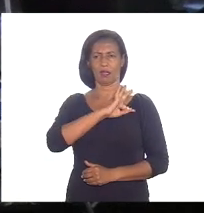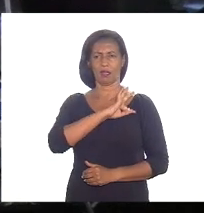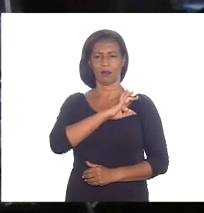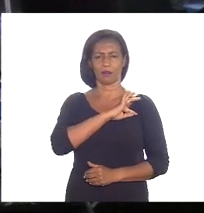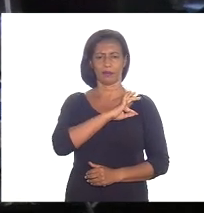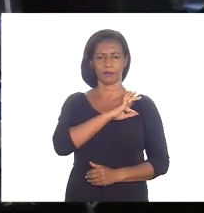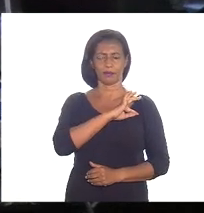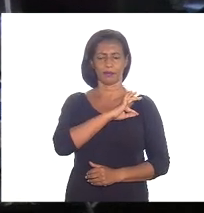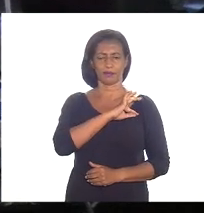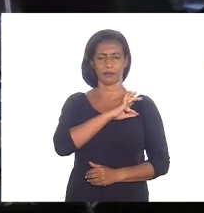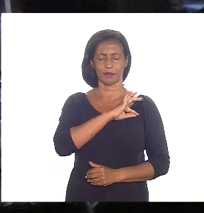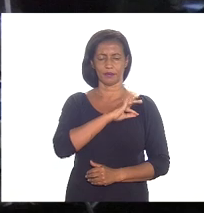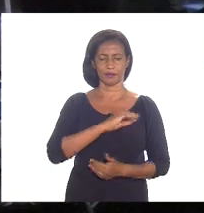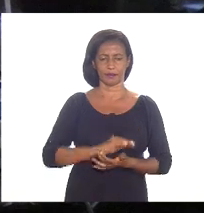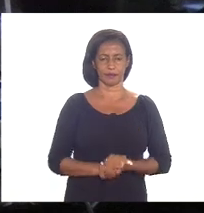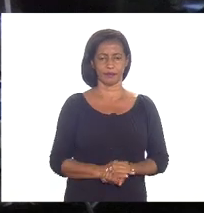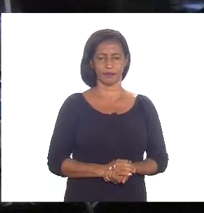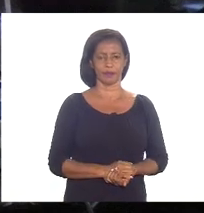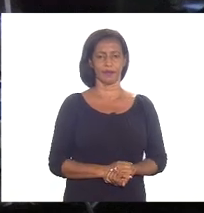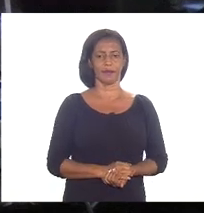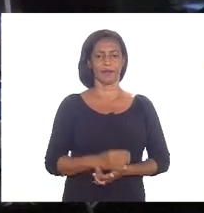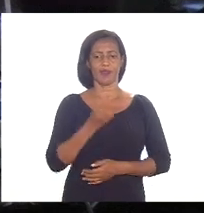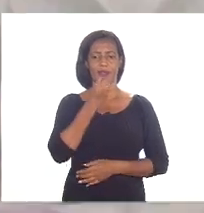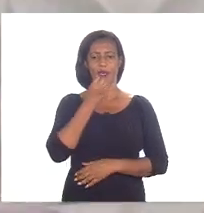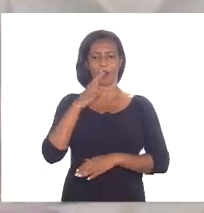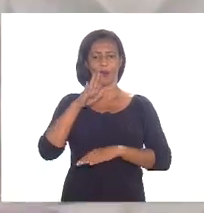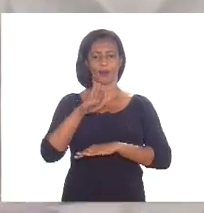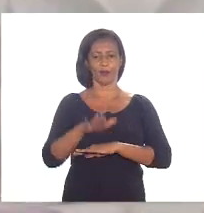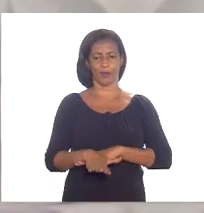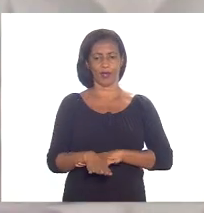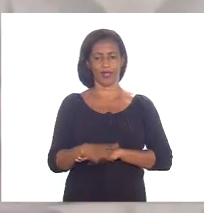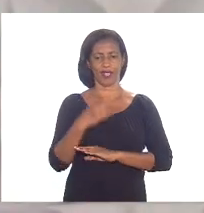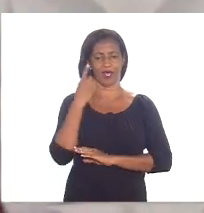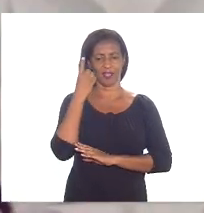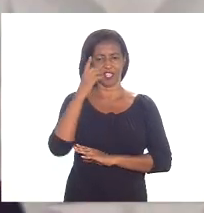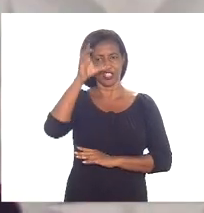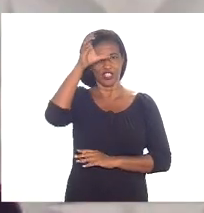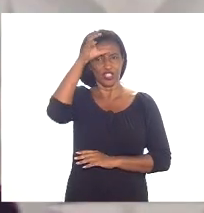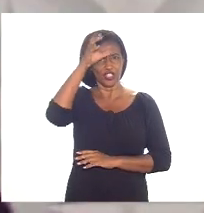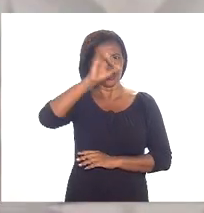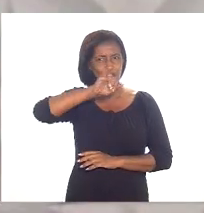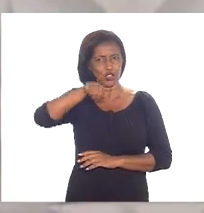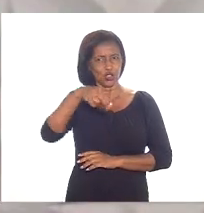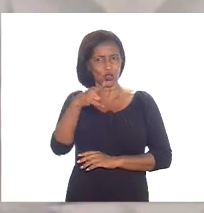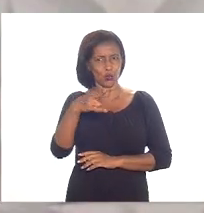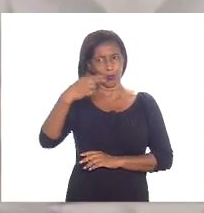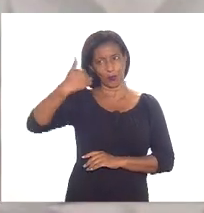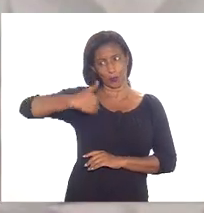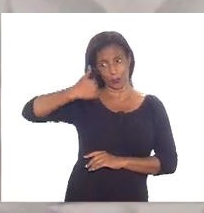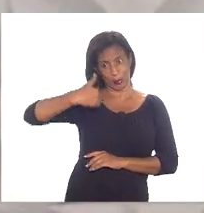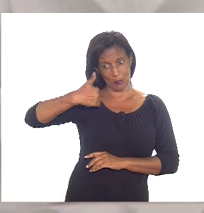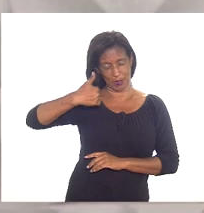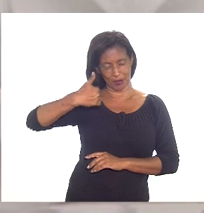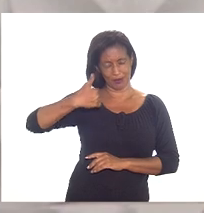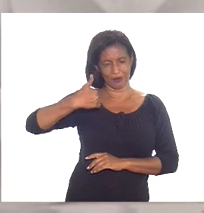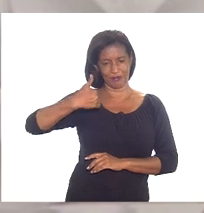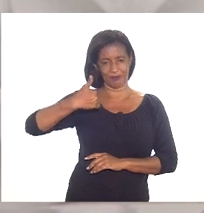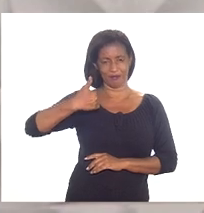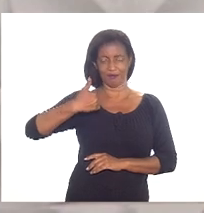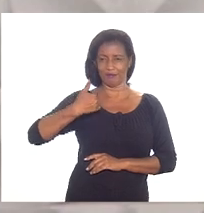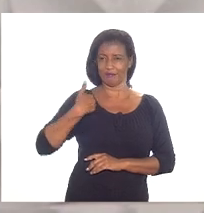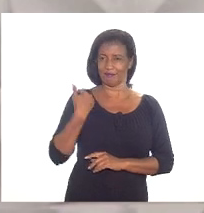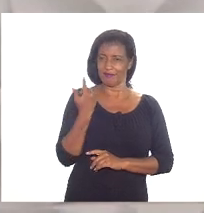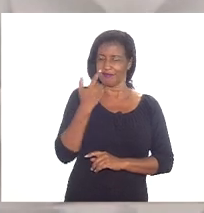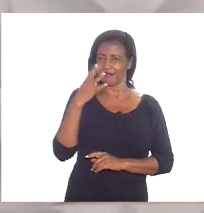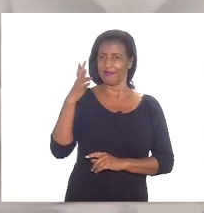Deputada Marta Rocha. Boa tarde, deputada Tia Ju. Em primeiro lugar, eu quero registrar aqui a alegria